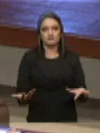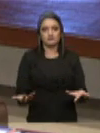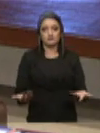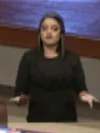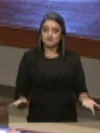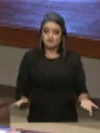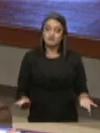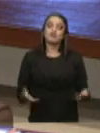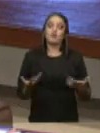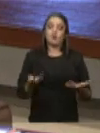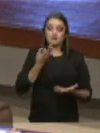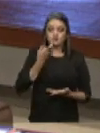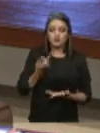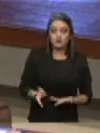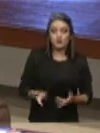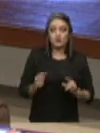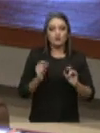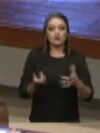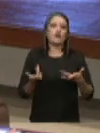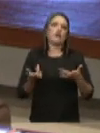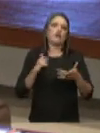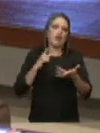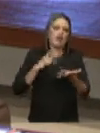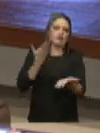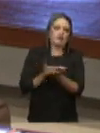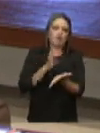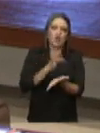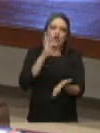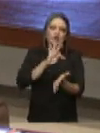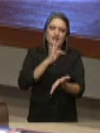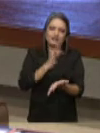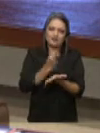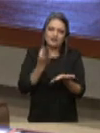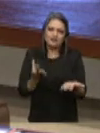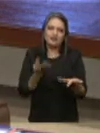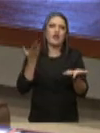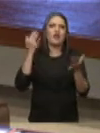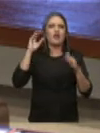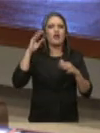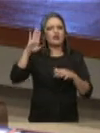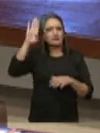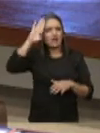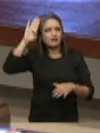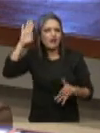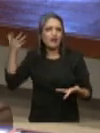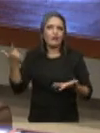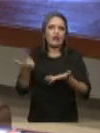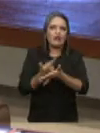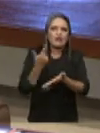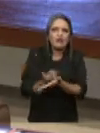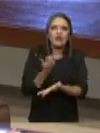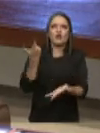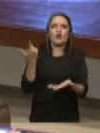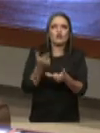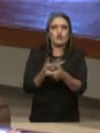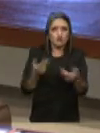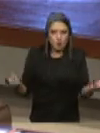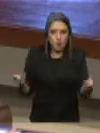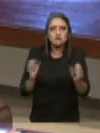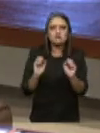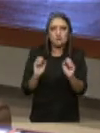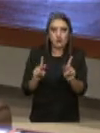rendo homenagens às teses acadêmicas, às sustentações orais, os livros lançados, mas a